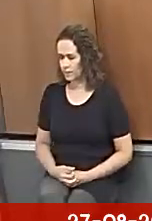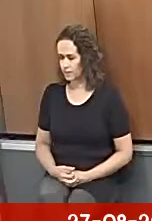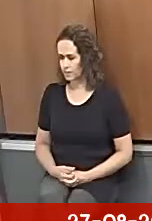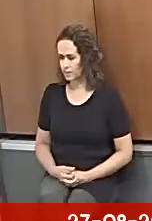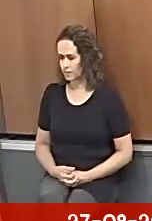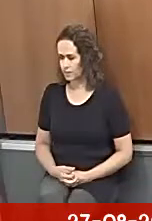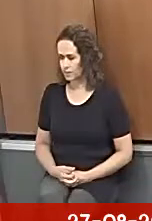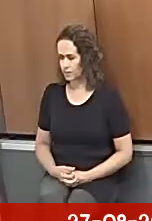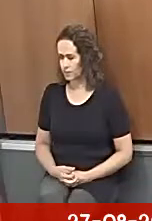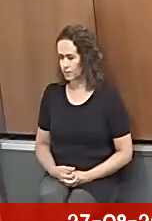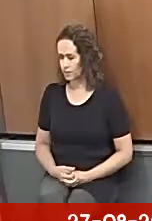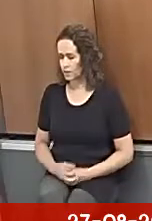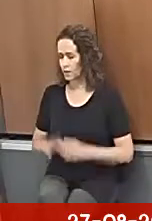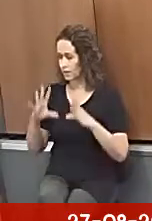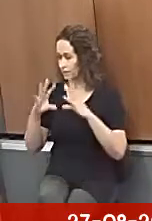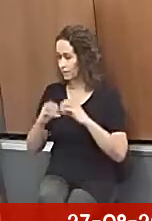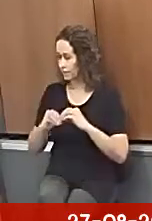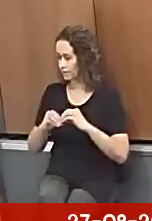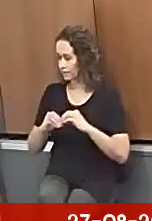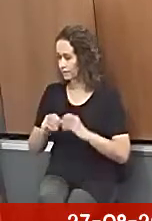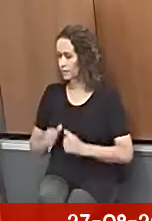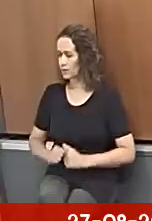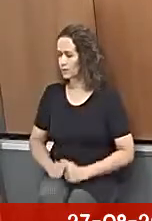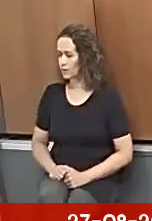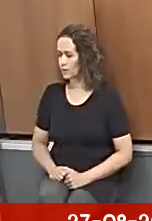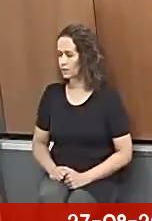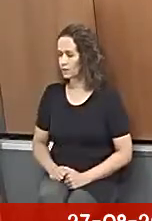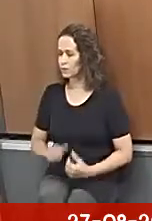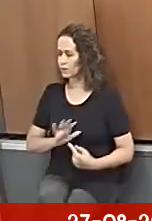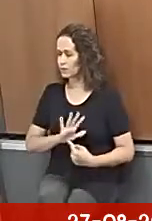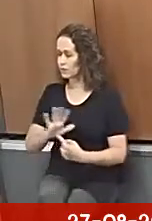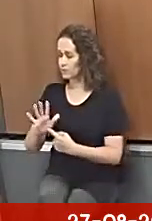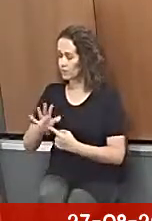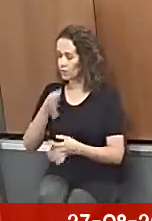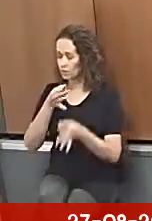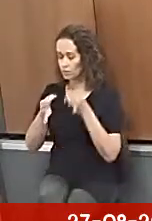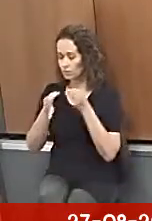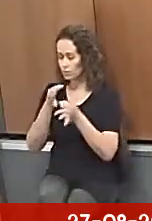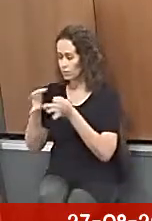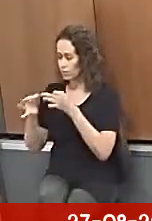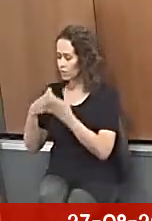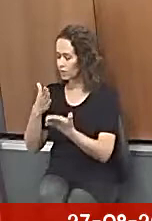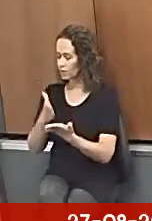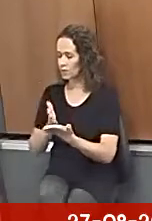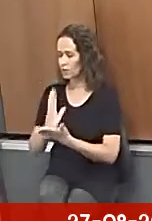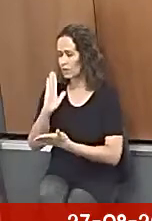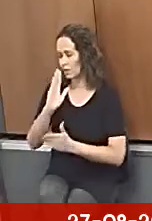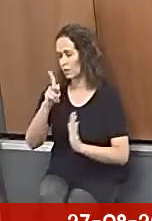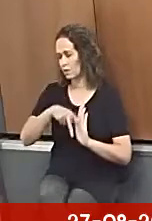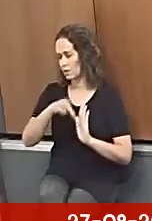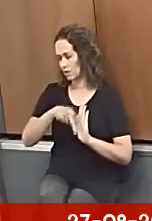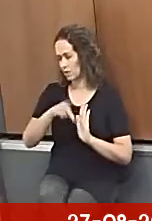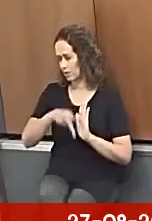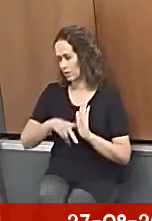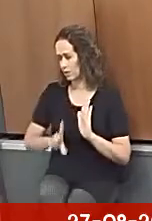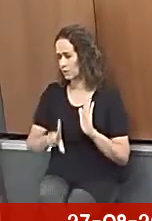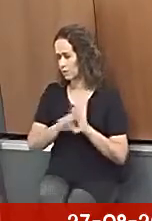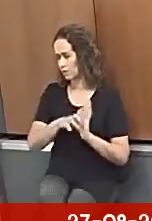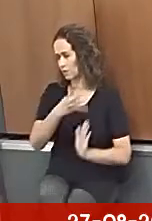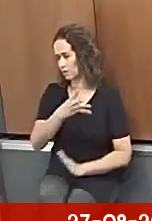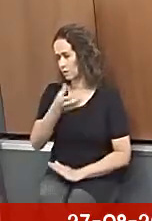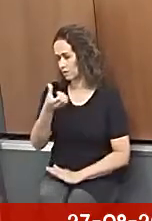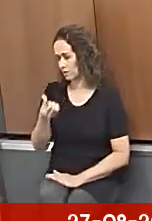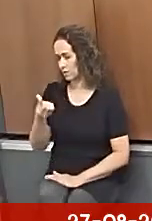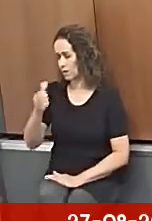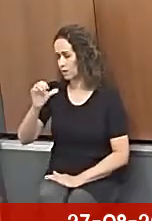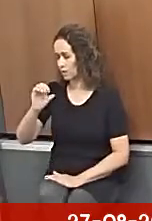não concluindo diante do exposto opinamos pela aprovação do projeto de lei 4 609